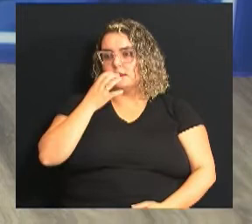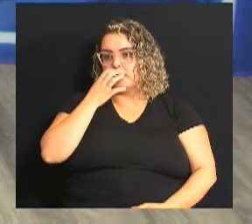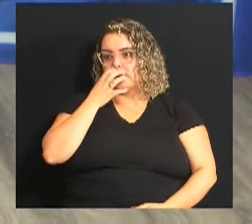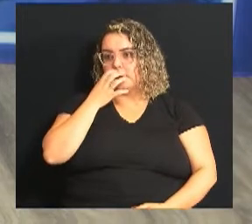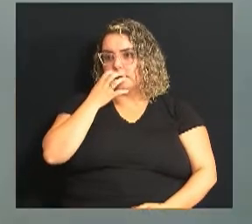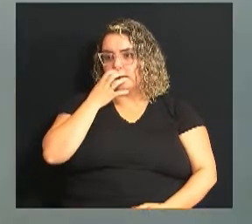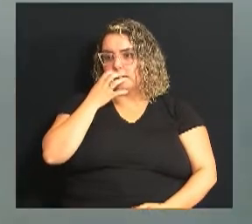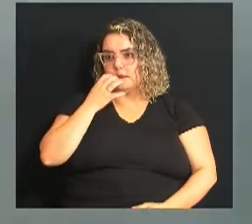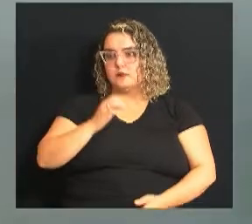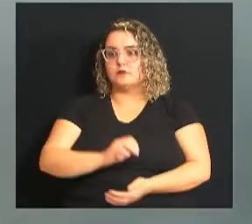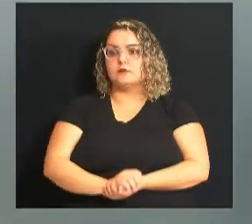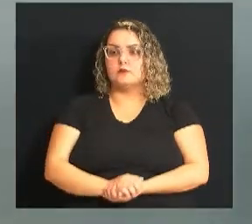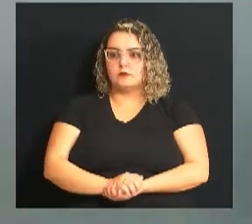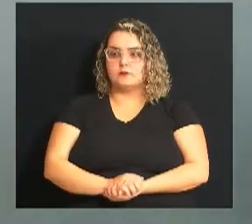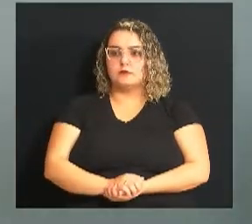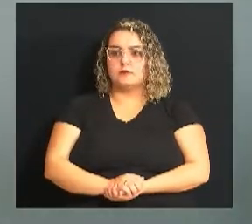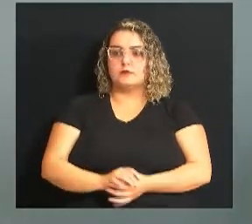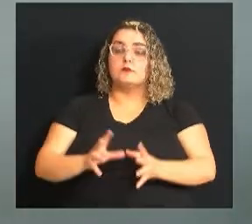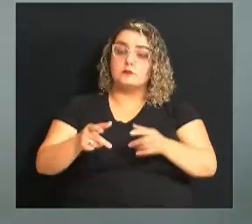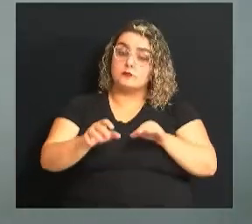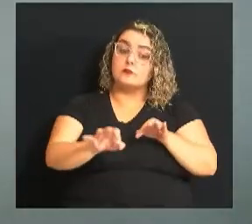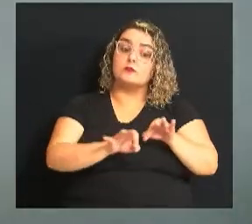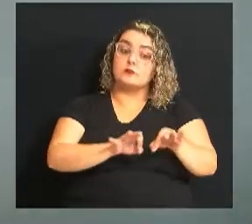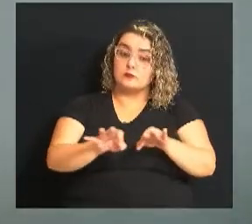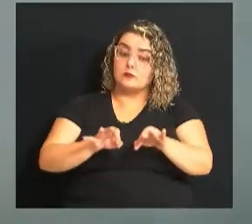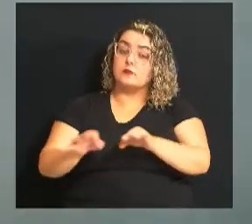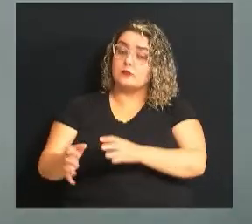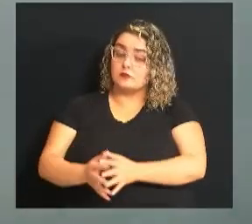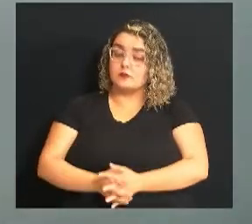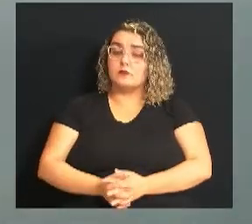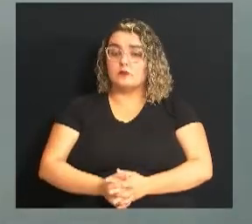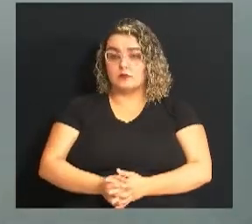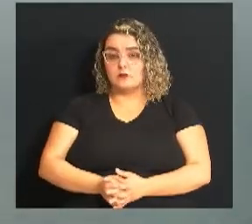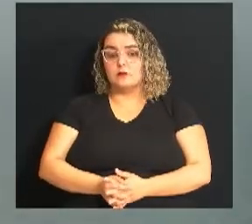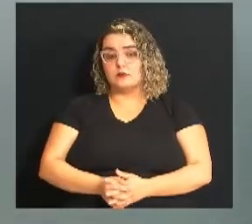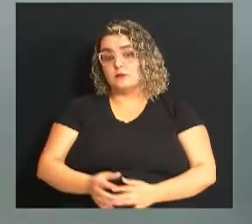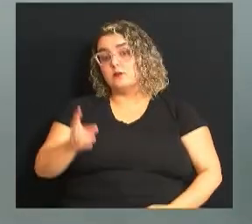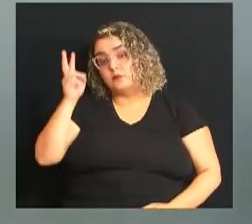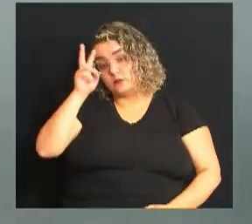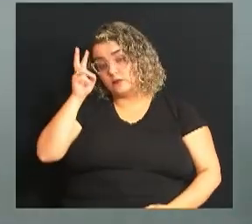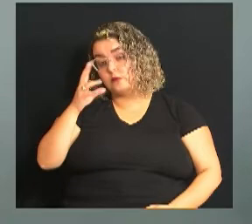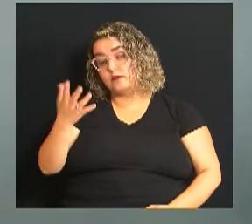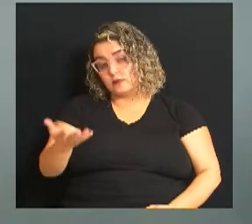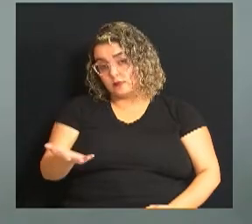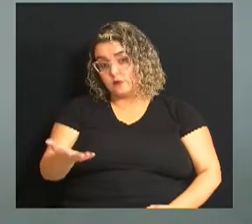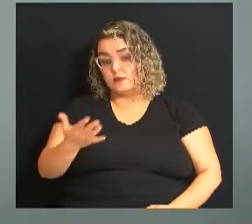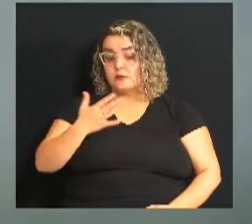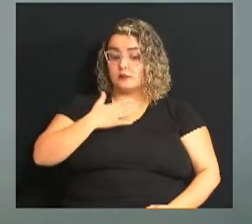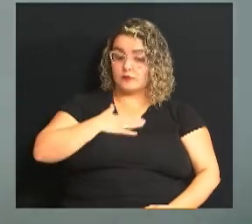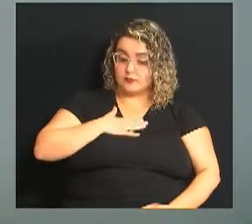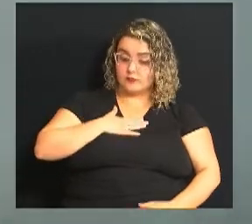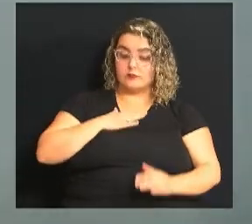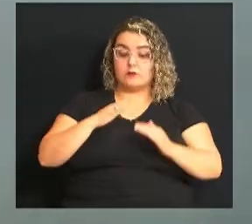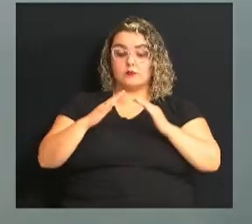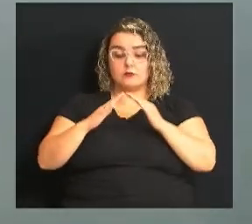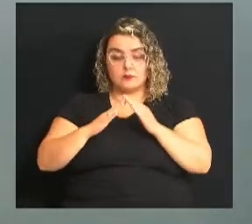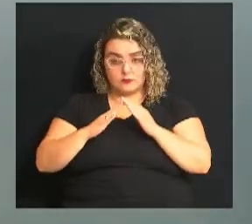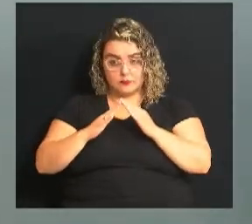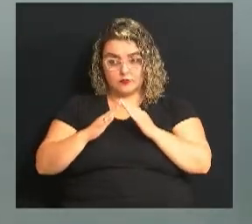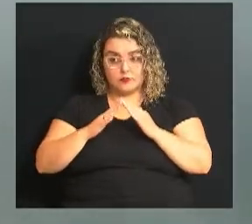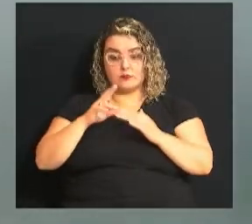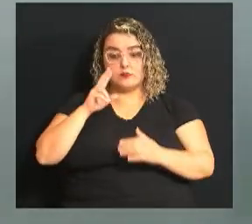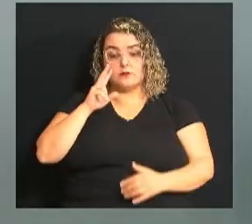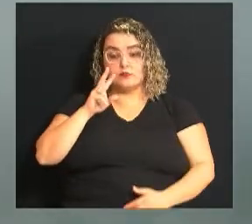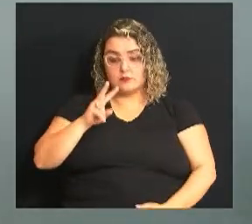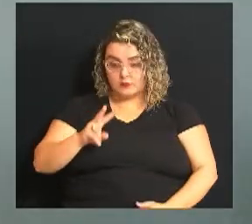É tudo questão de planejamento. É aquela história, se na minha casa eu estou vendo que